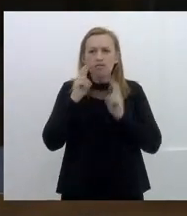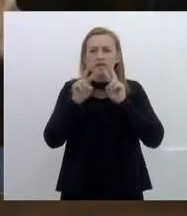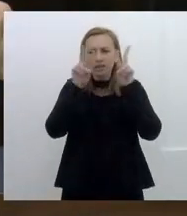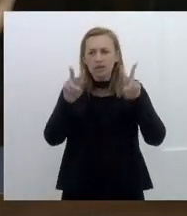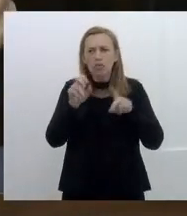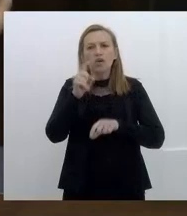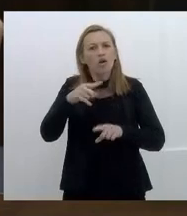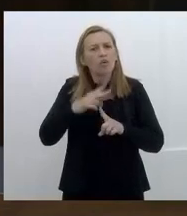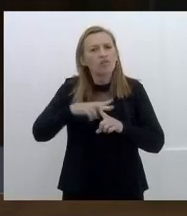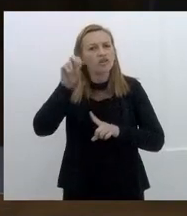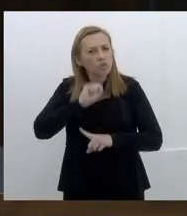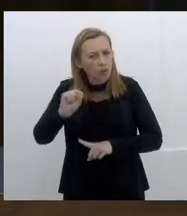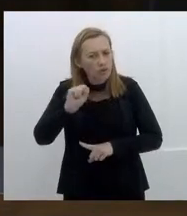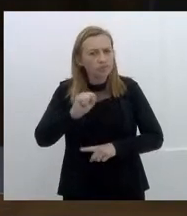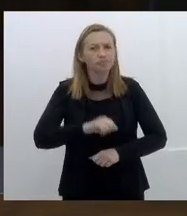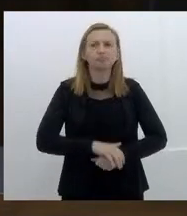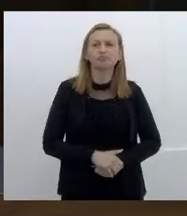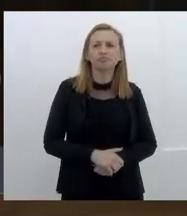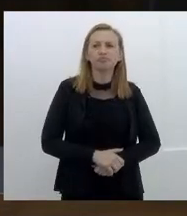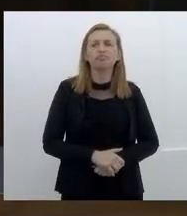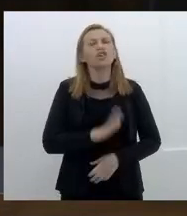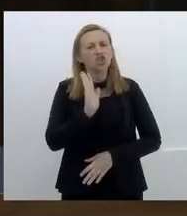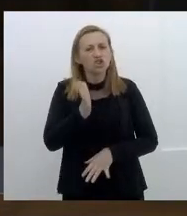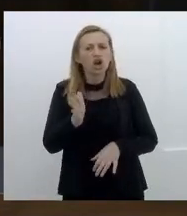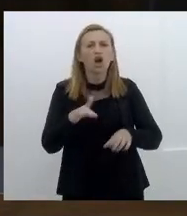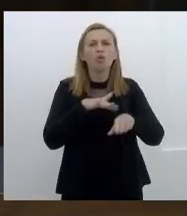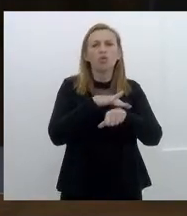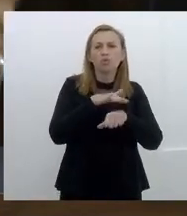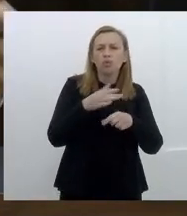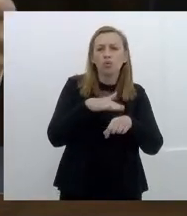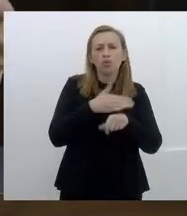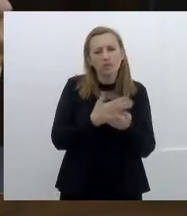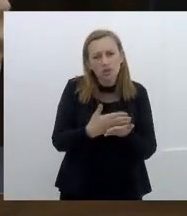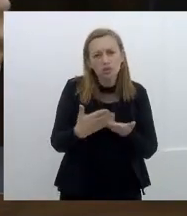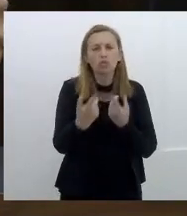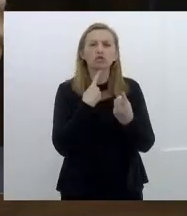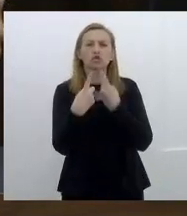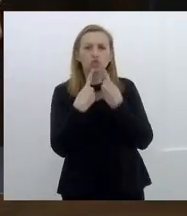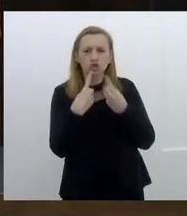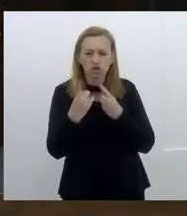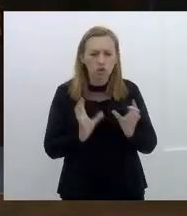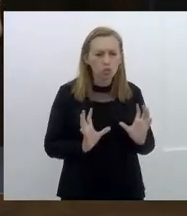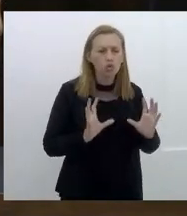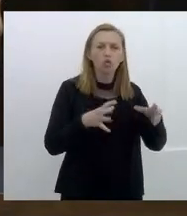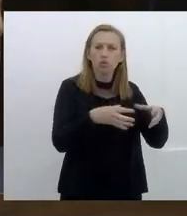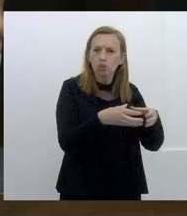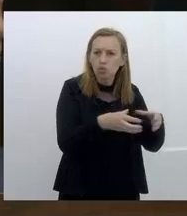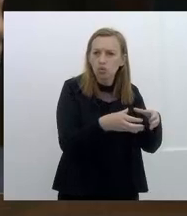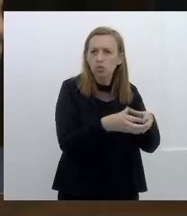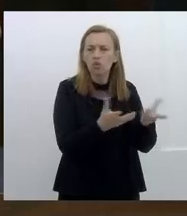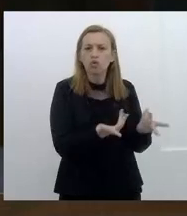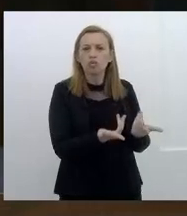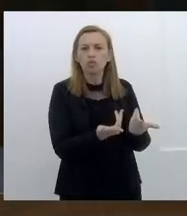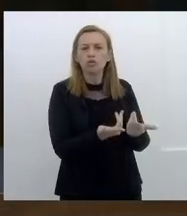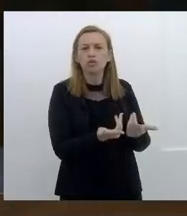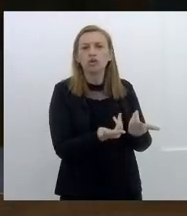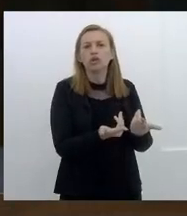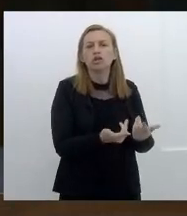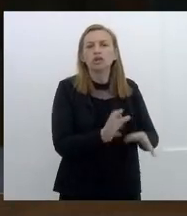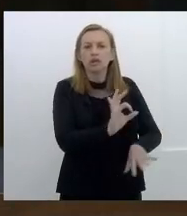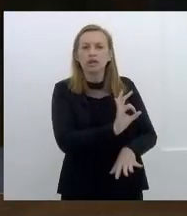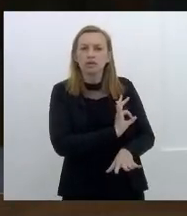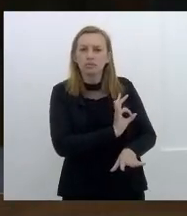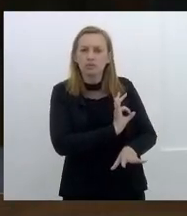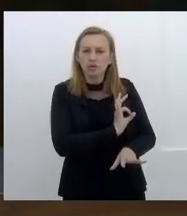vista que foi uma vitória desse Parlamento a gente já começou a discussão já abriu o diálogo com as categorias com a polícia penal com a representação da